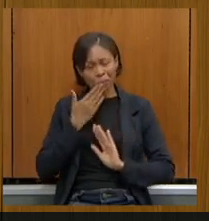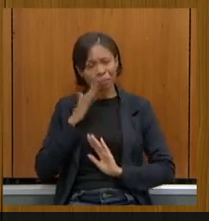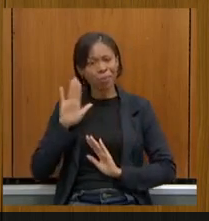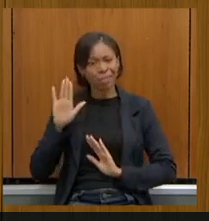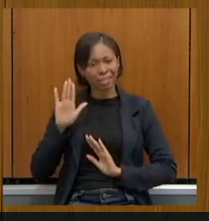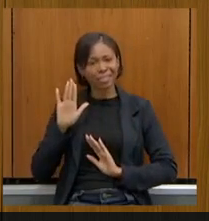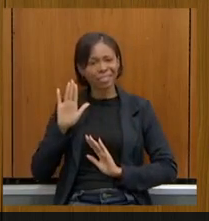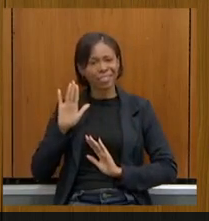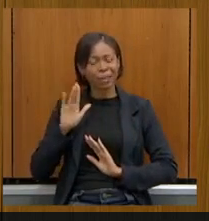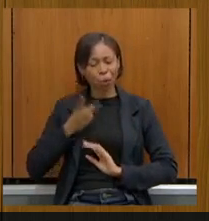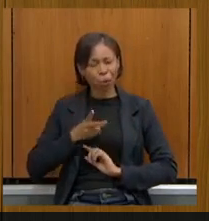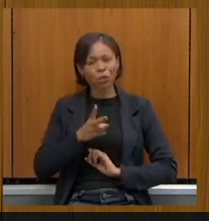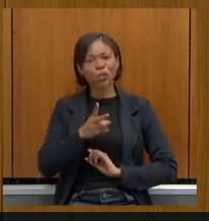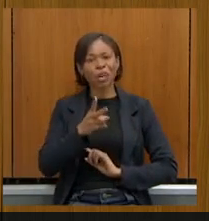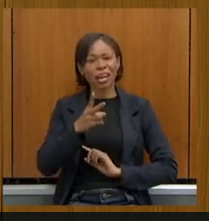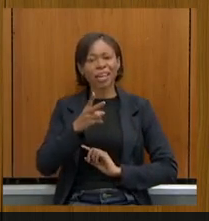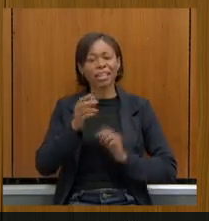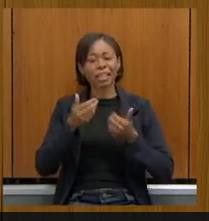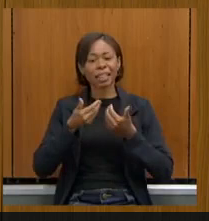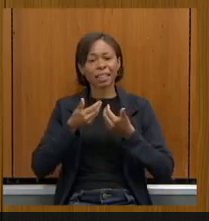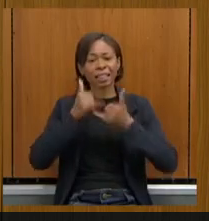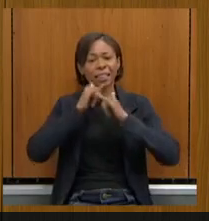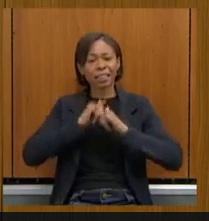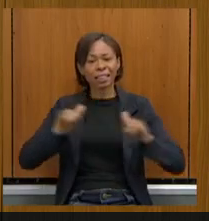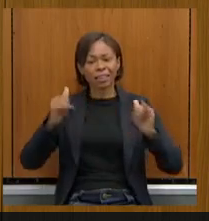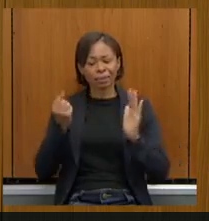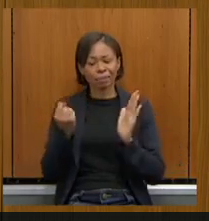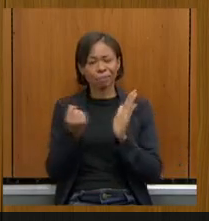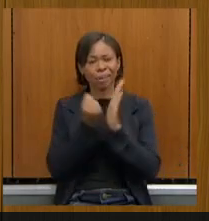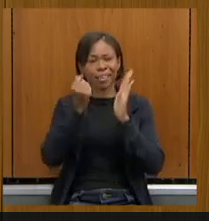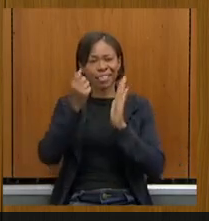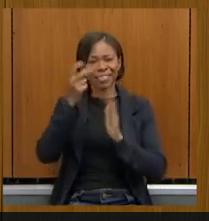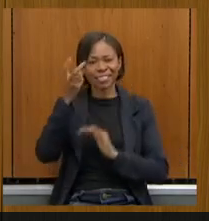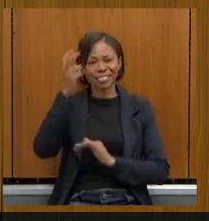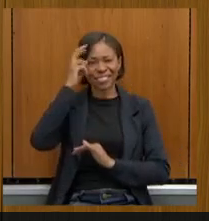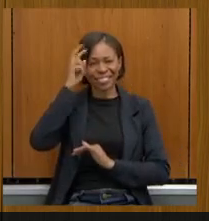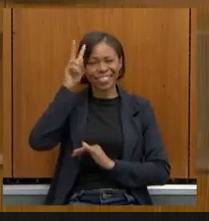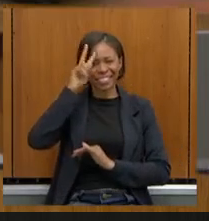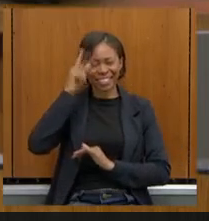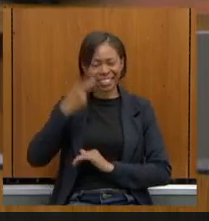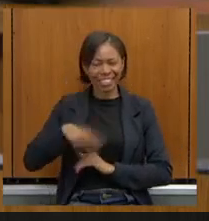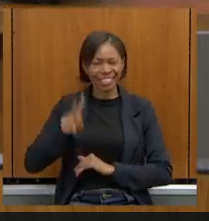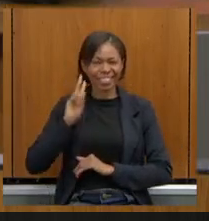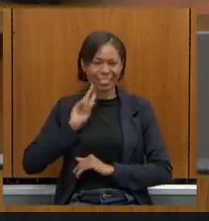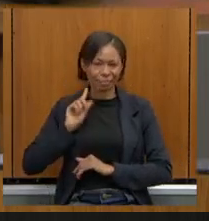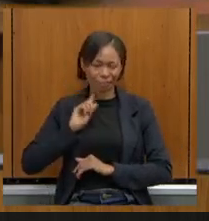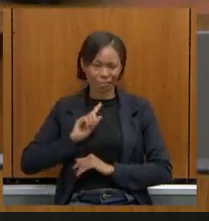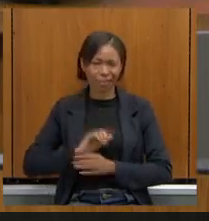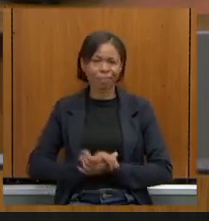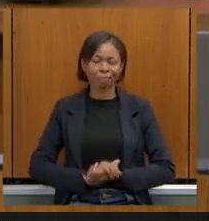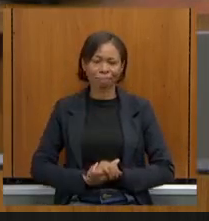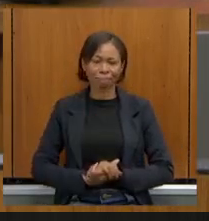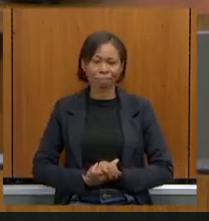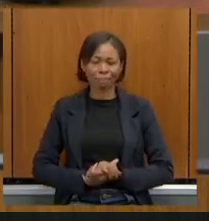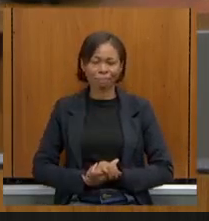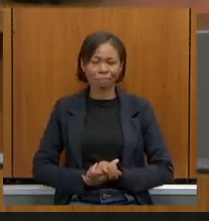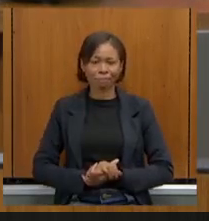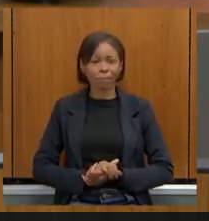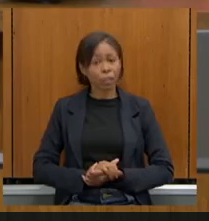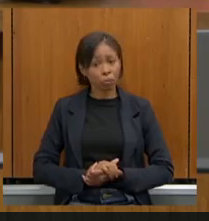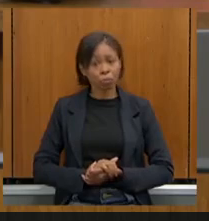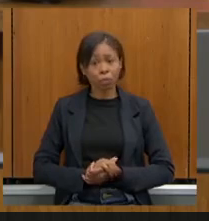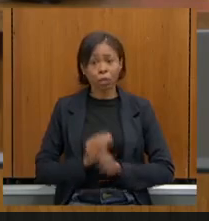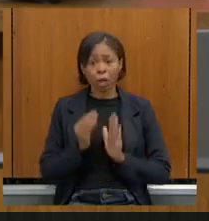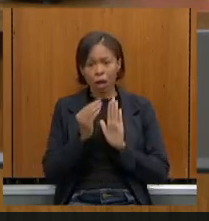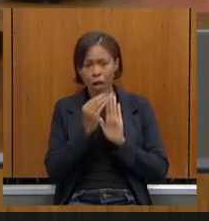declará-lo como patrimônio cultural de Minas Gerais nesse dia. Vai ser lindo. E aí, a agenda, é